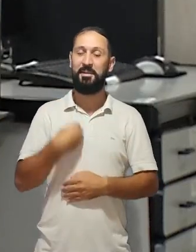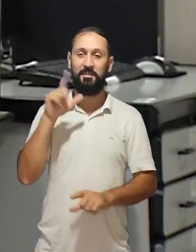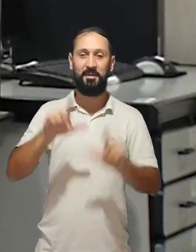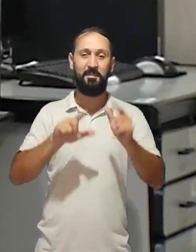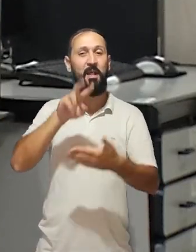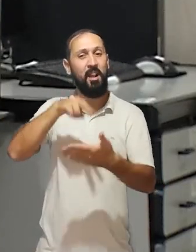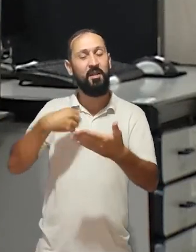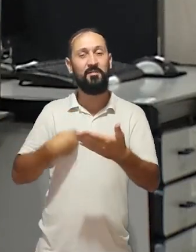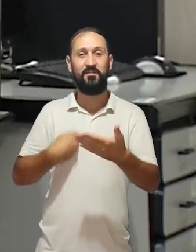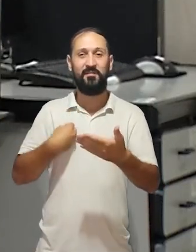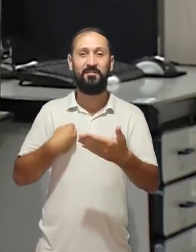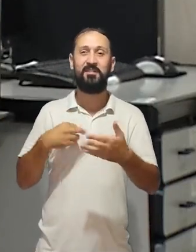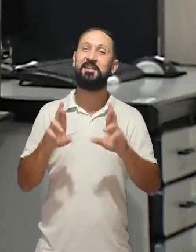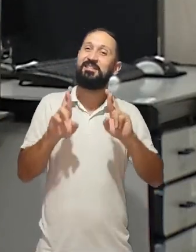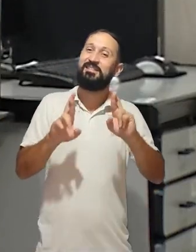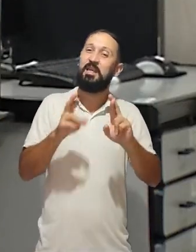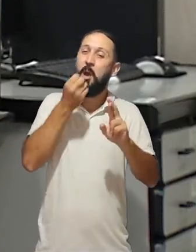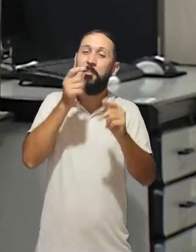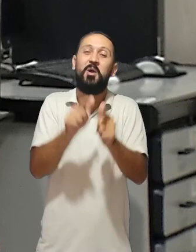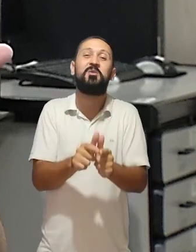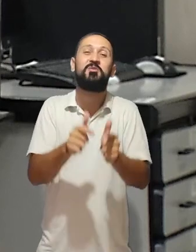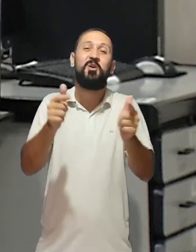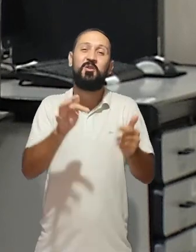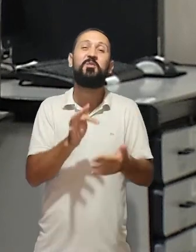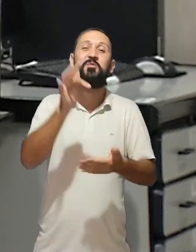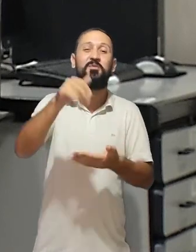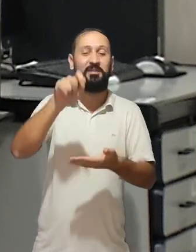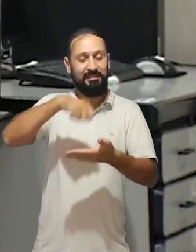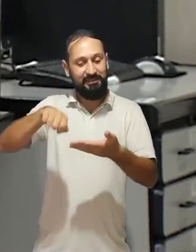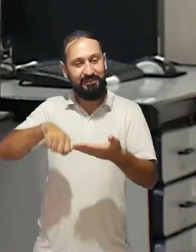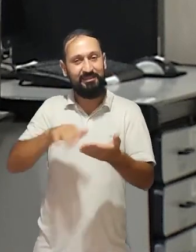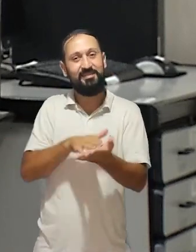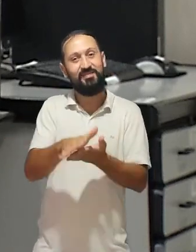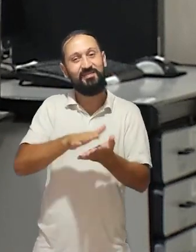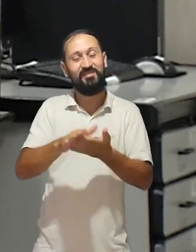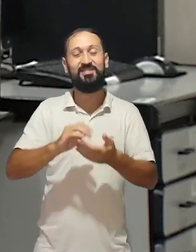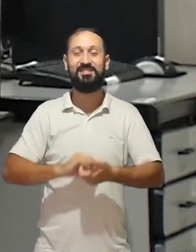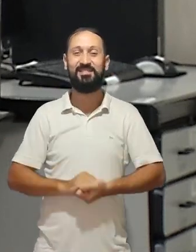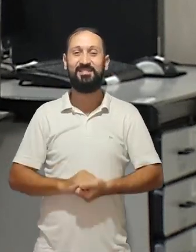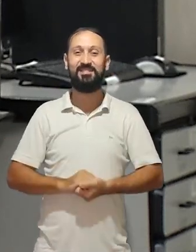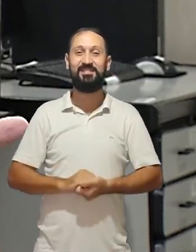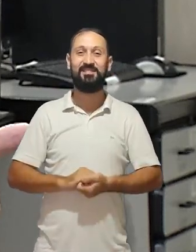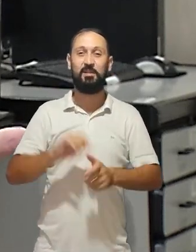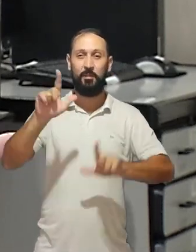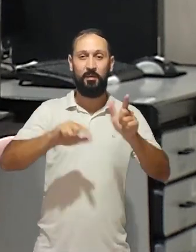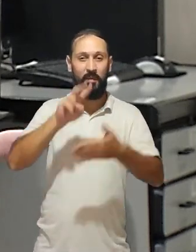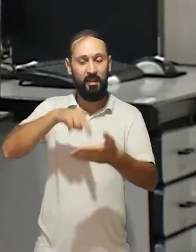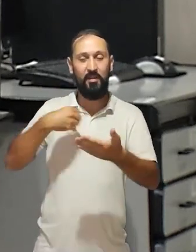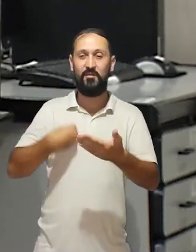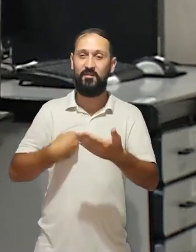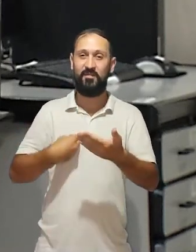participação no Ler é Viver. Eu desejo boa sorte nas futuras publicações.